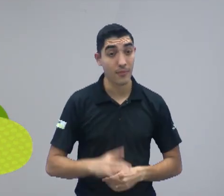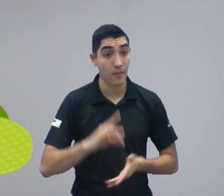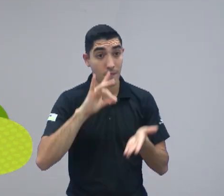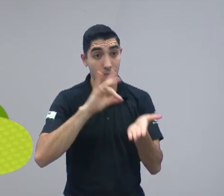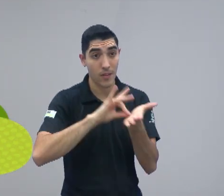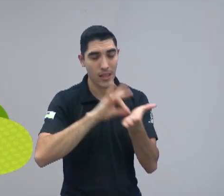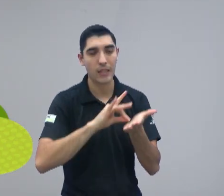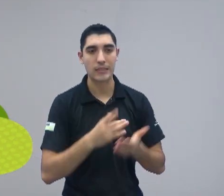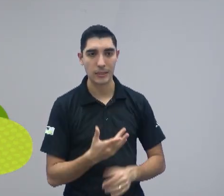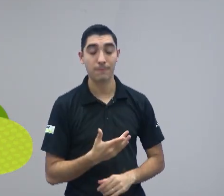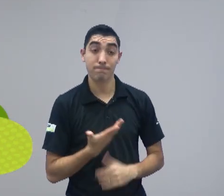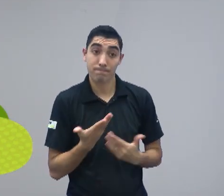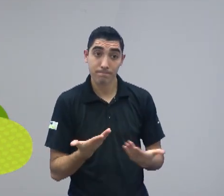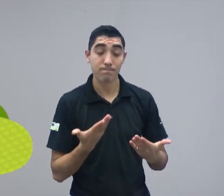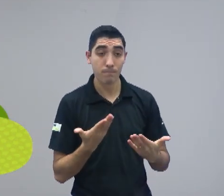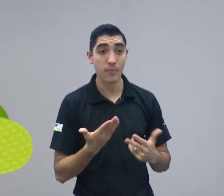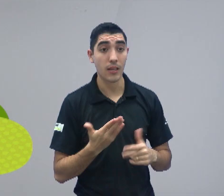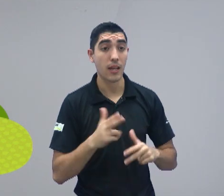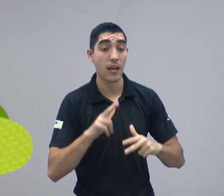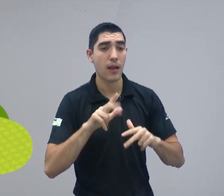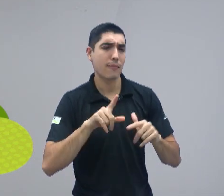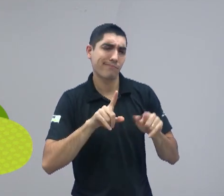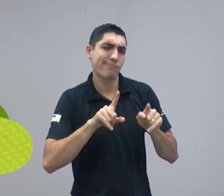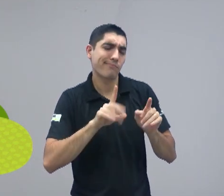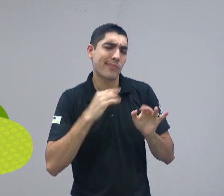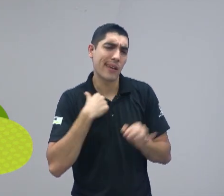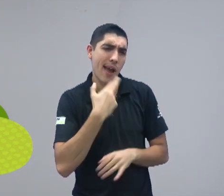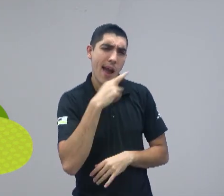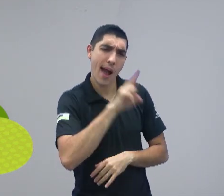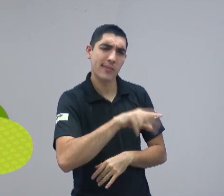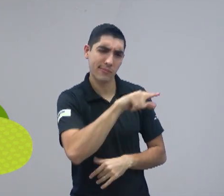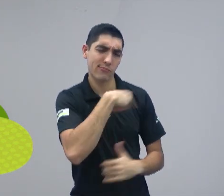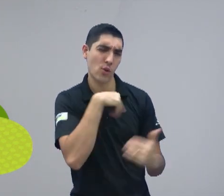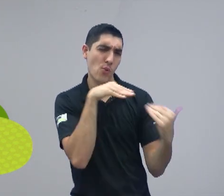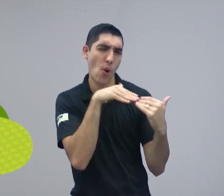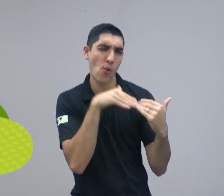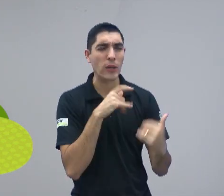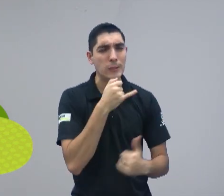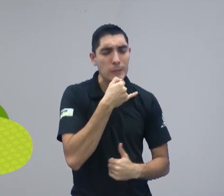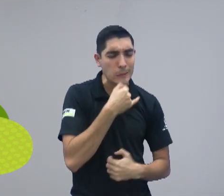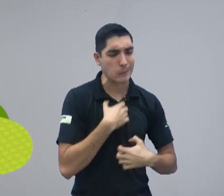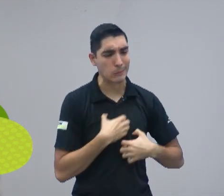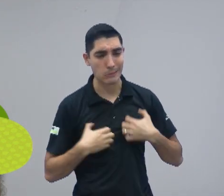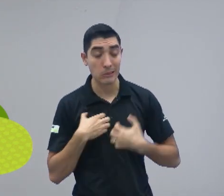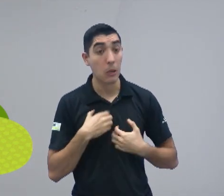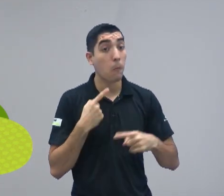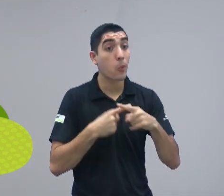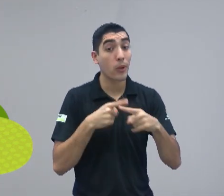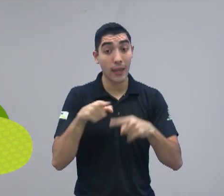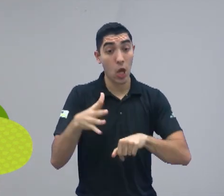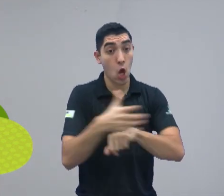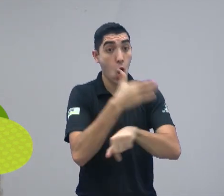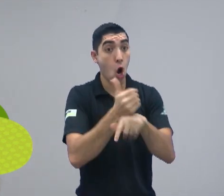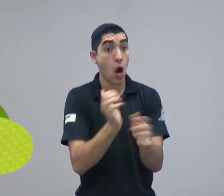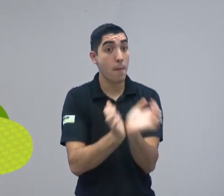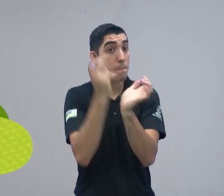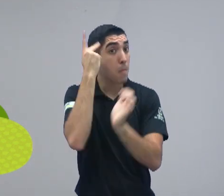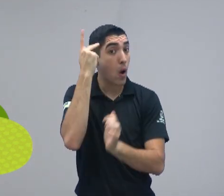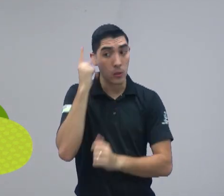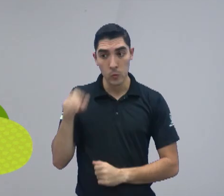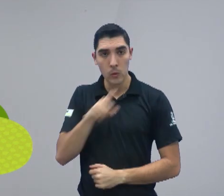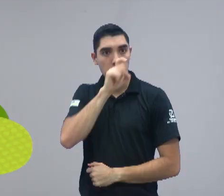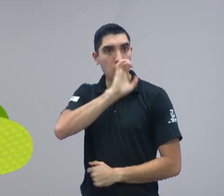totalmente justificável. Eu acho que dentro da Copa Paulista, pela forma como o São José disputou a primeira fase, se criou